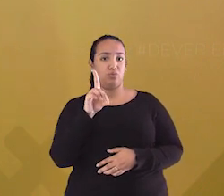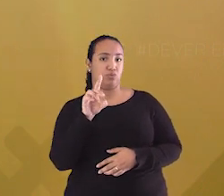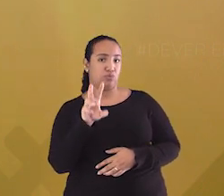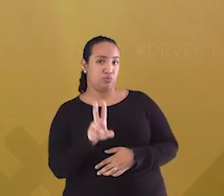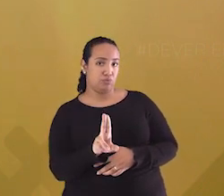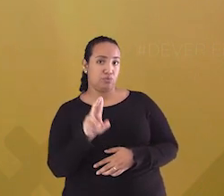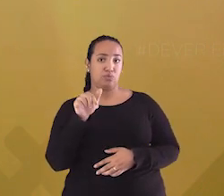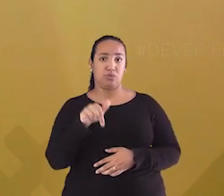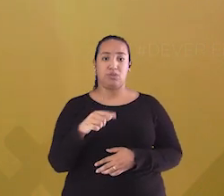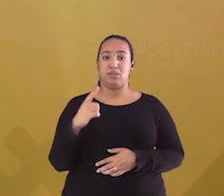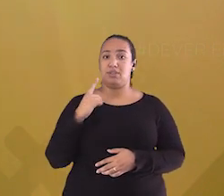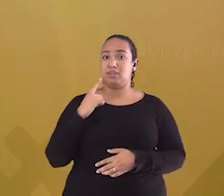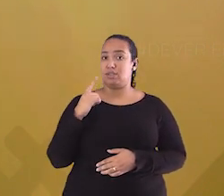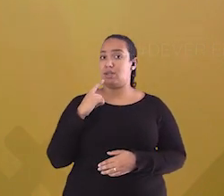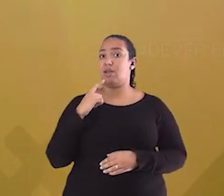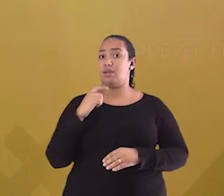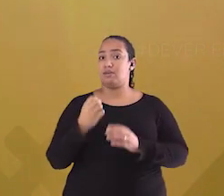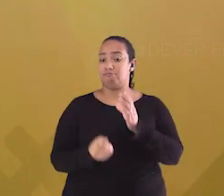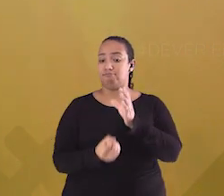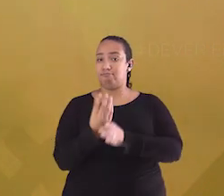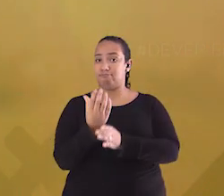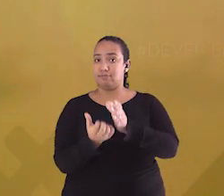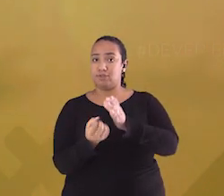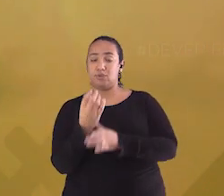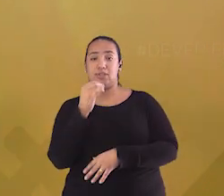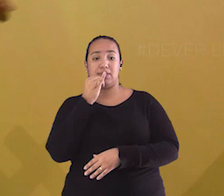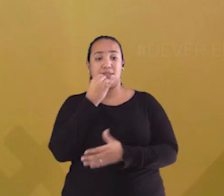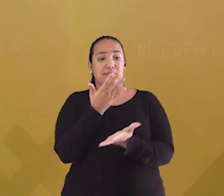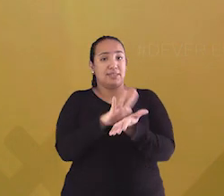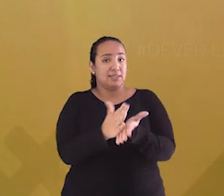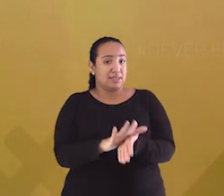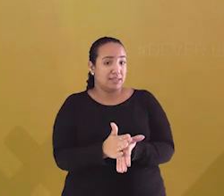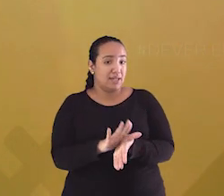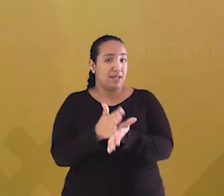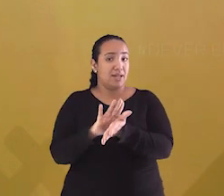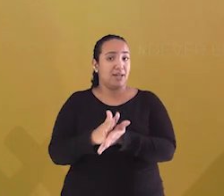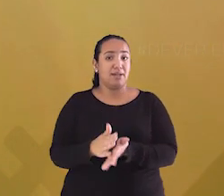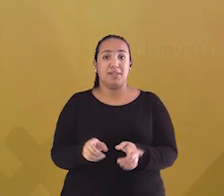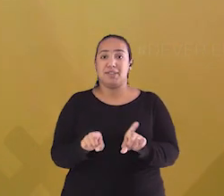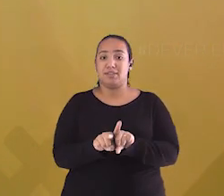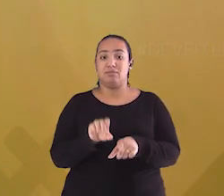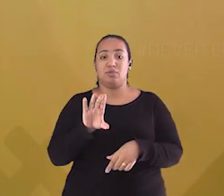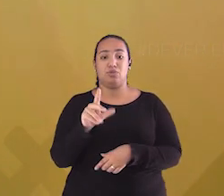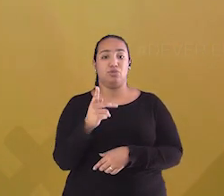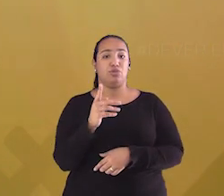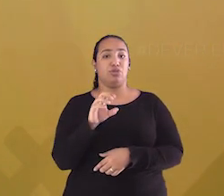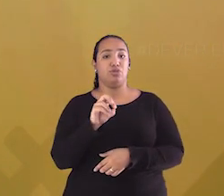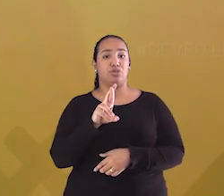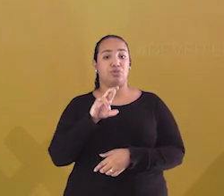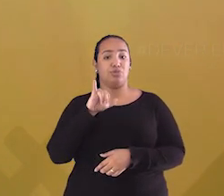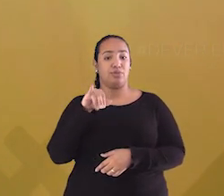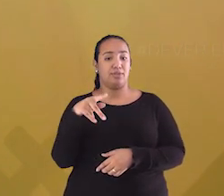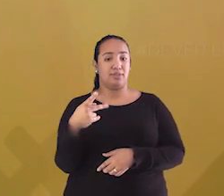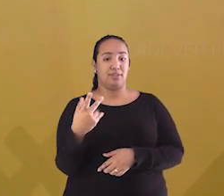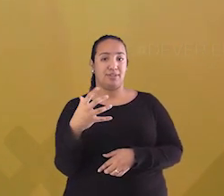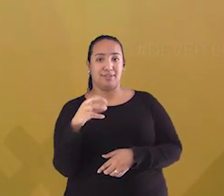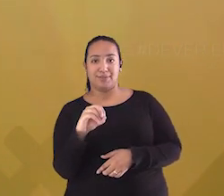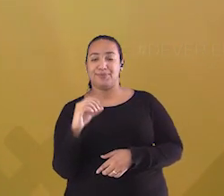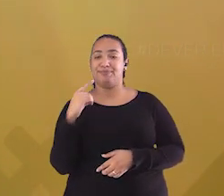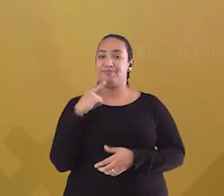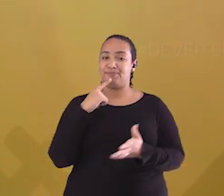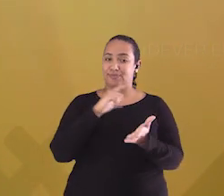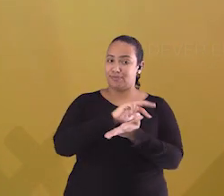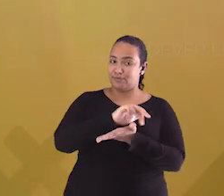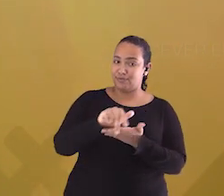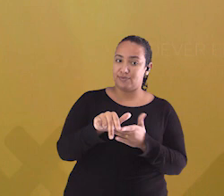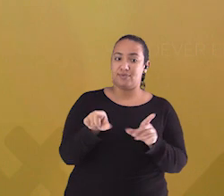ritmos musicais, como o samba, a bossa nova, o chorinho, o mexixe e dentre outros,